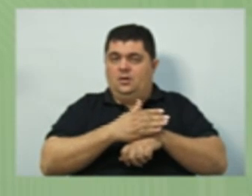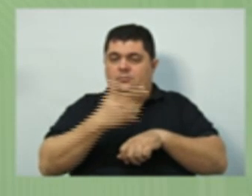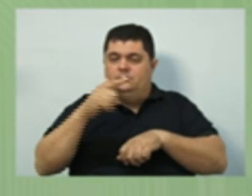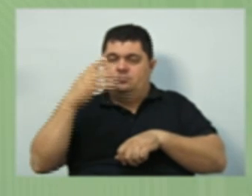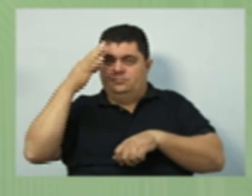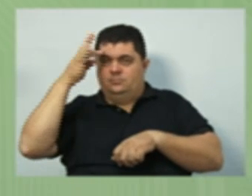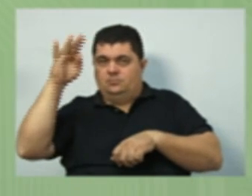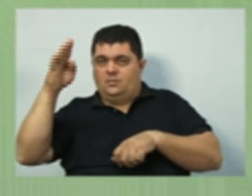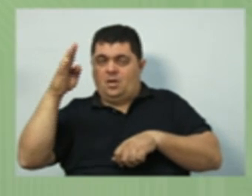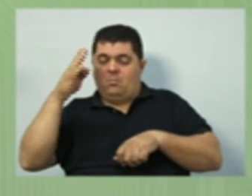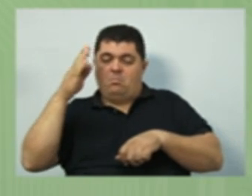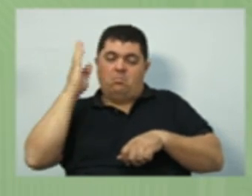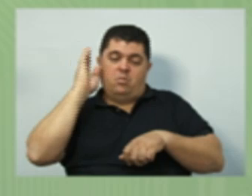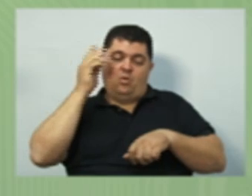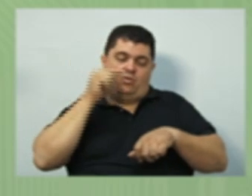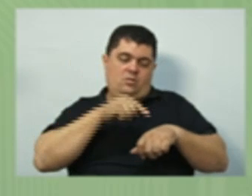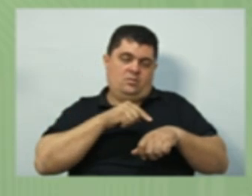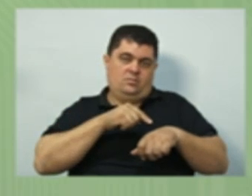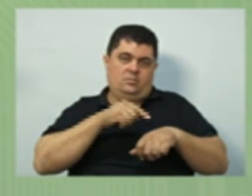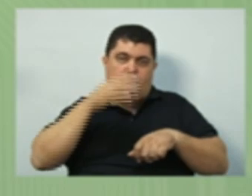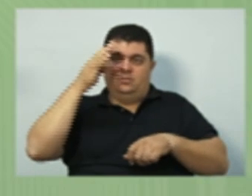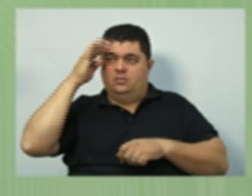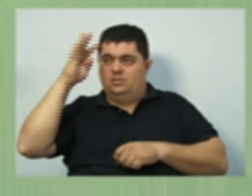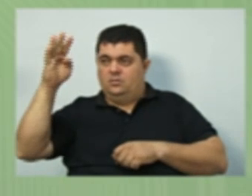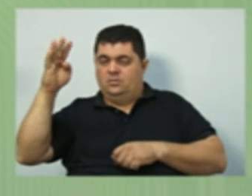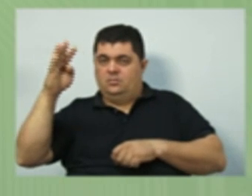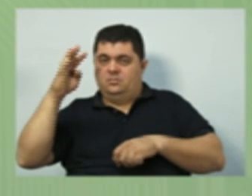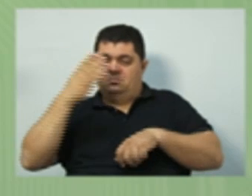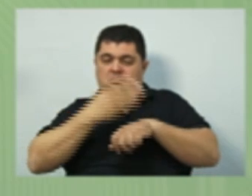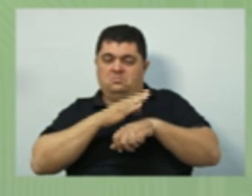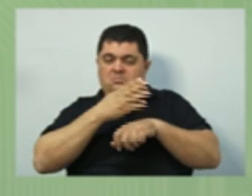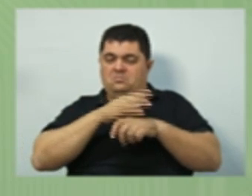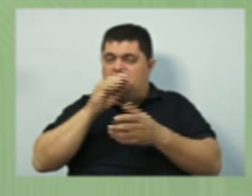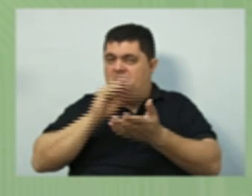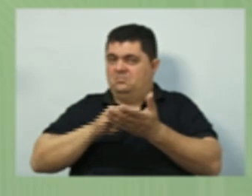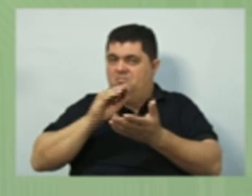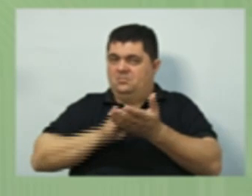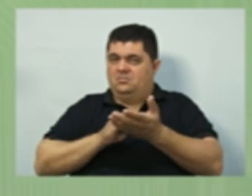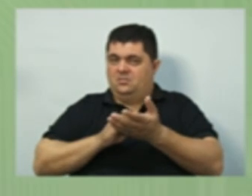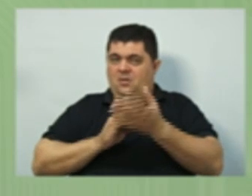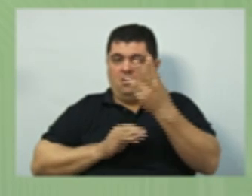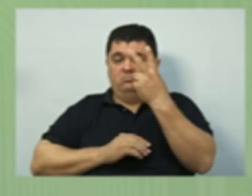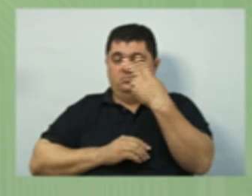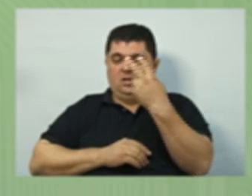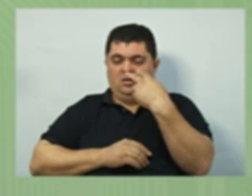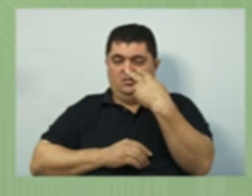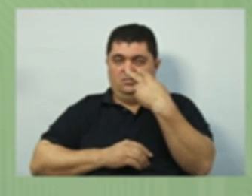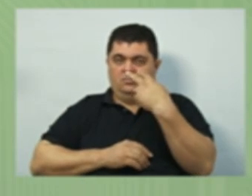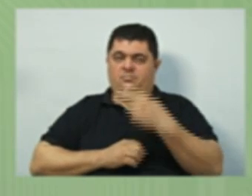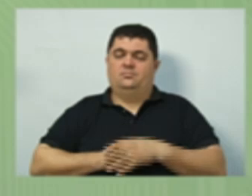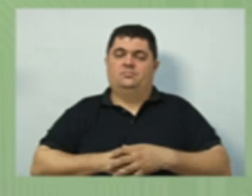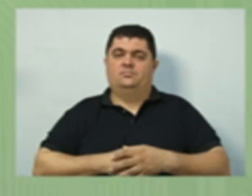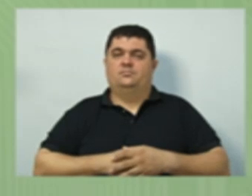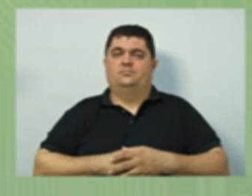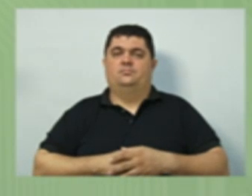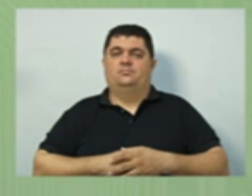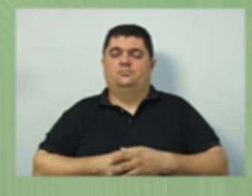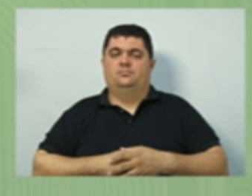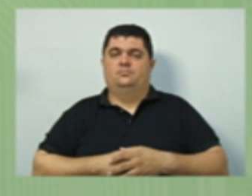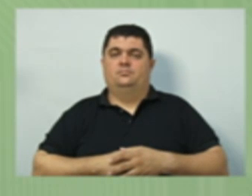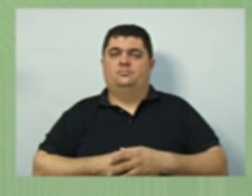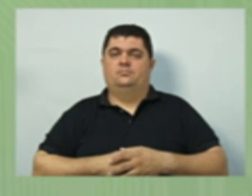teoria é burra, teoria sem prática é cega.